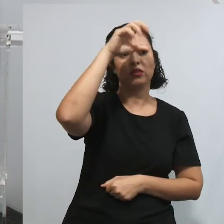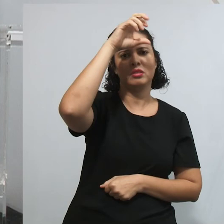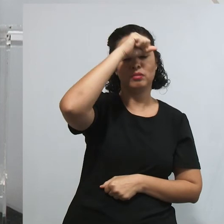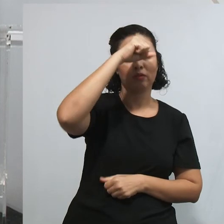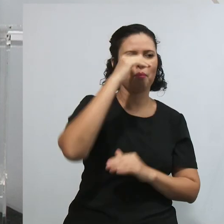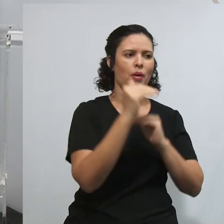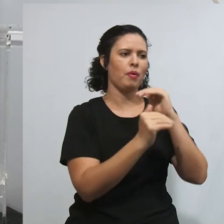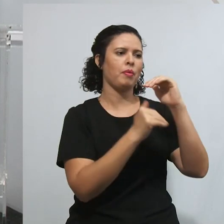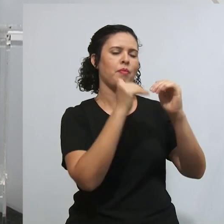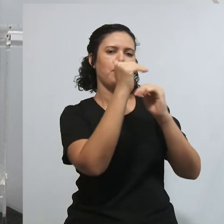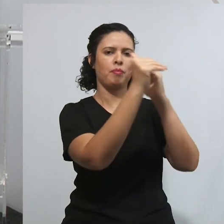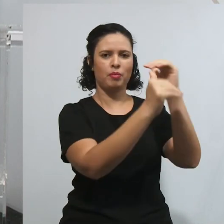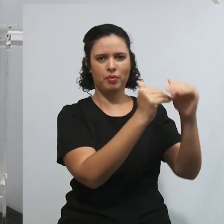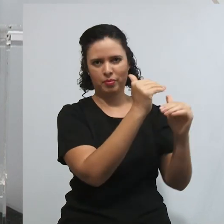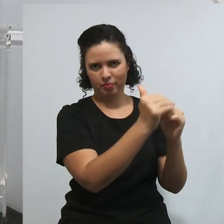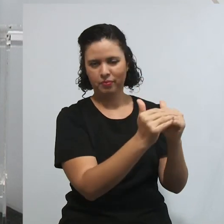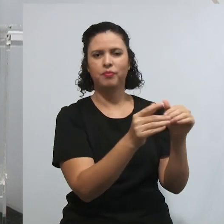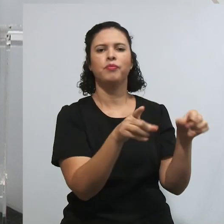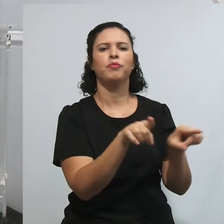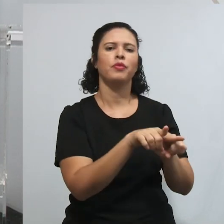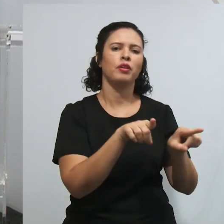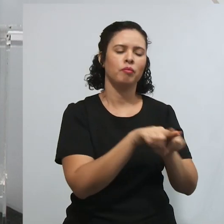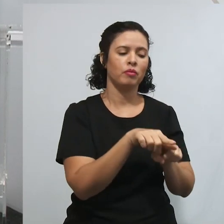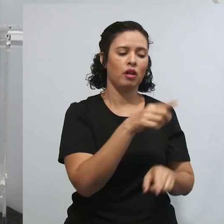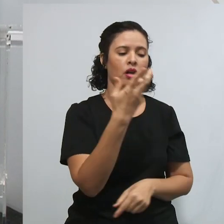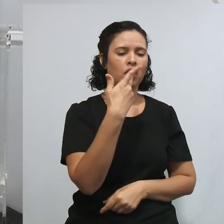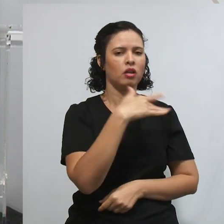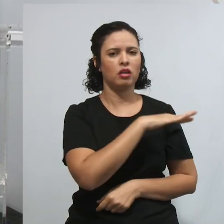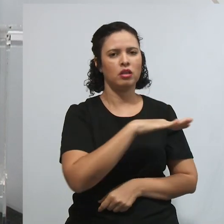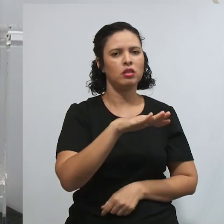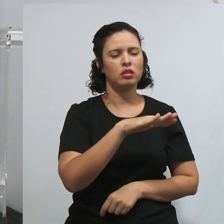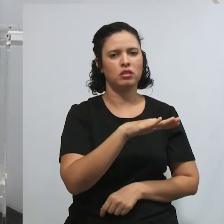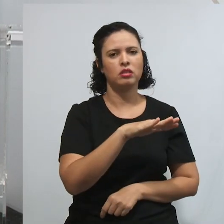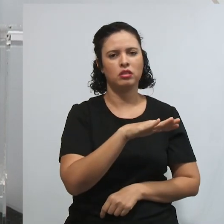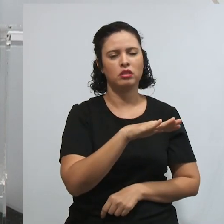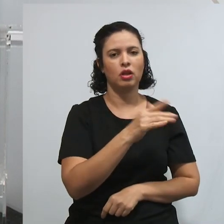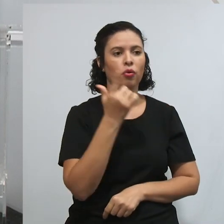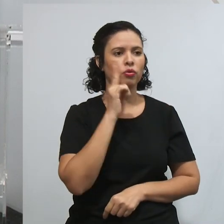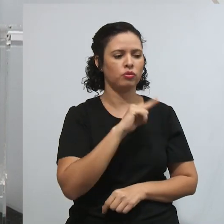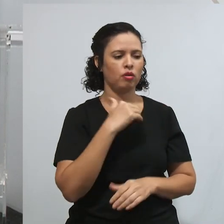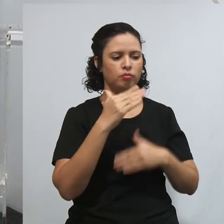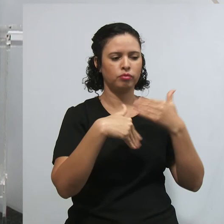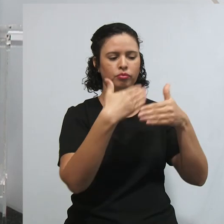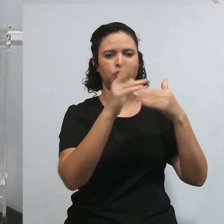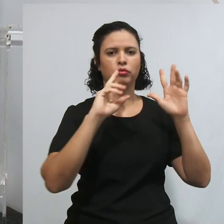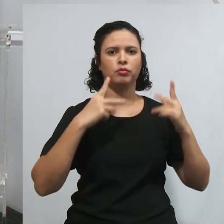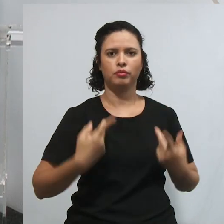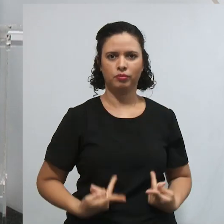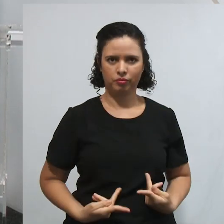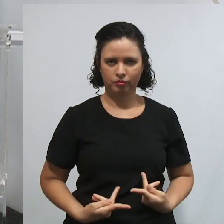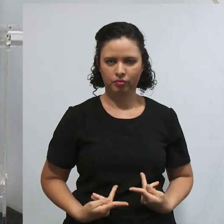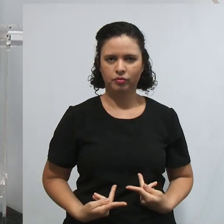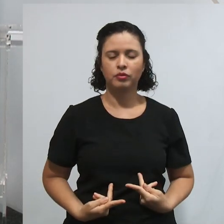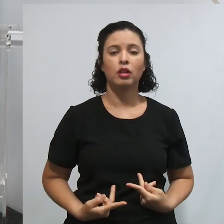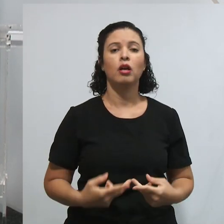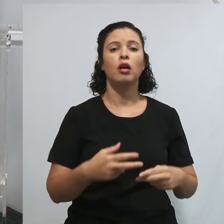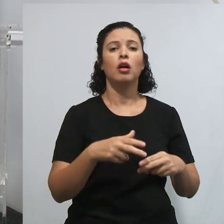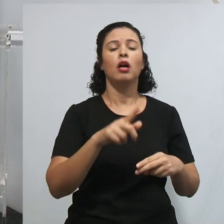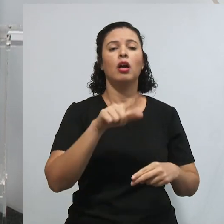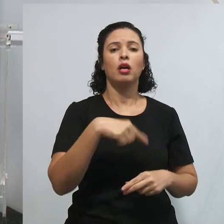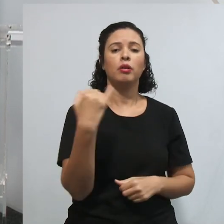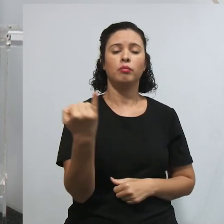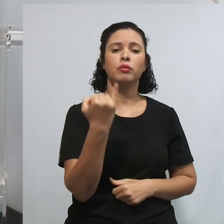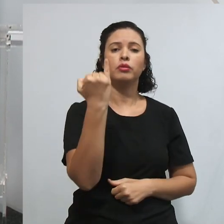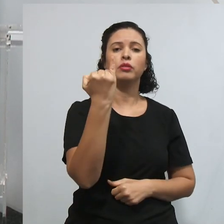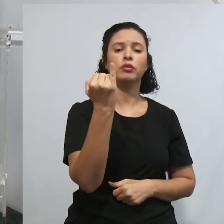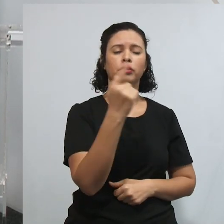né? Avance e, ao mesmo tempo, para que essa criança se desenvolva. Então, isso é muito